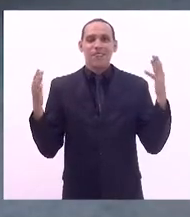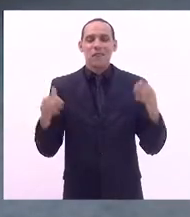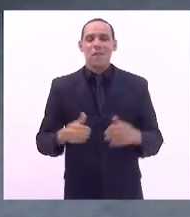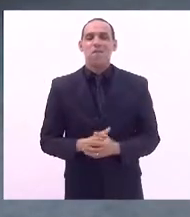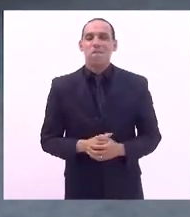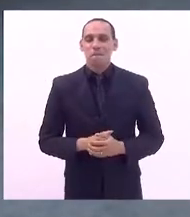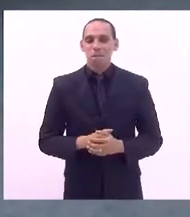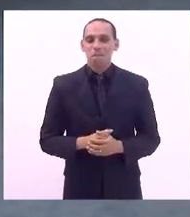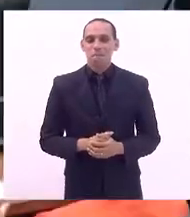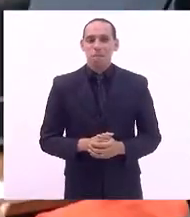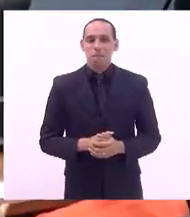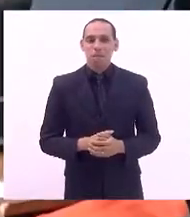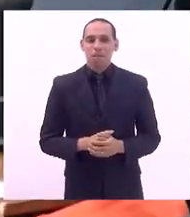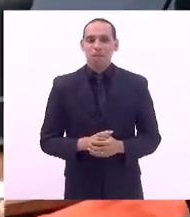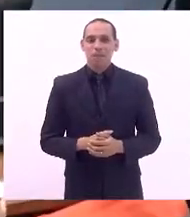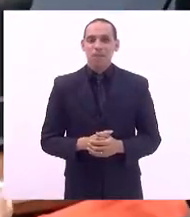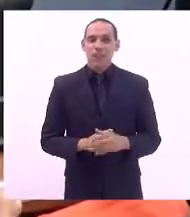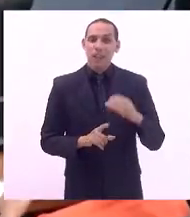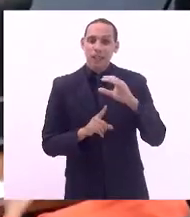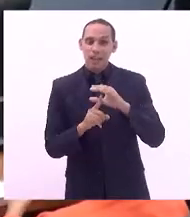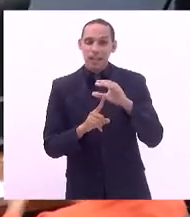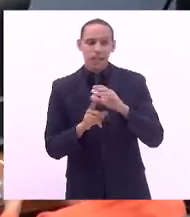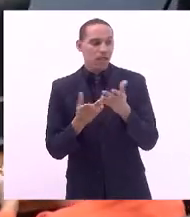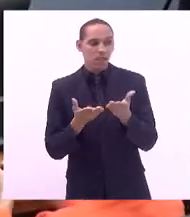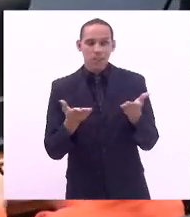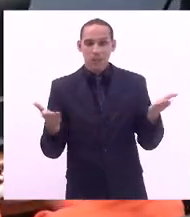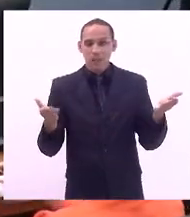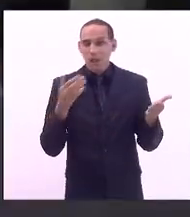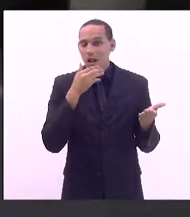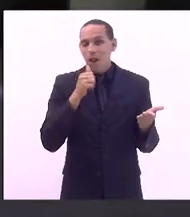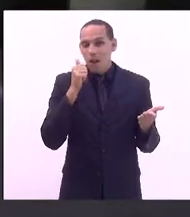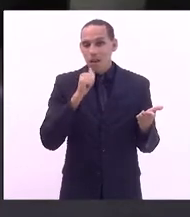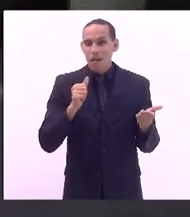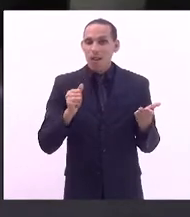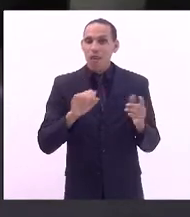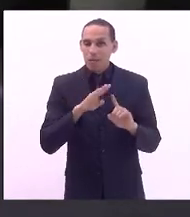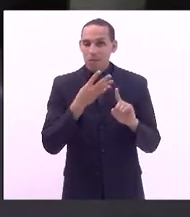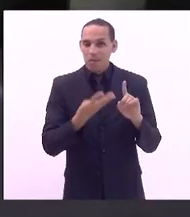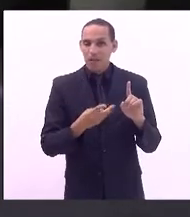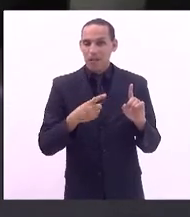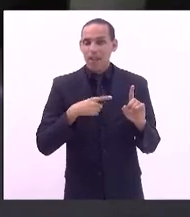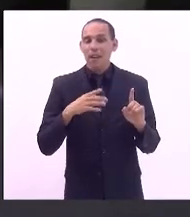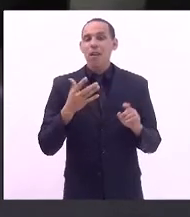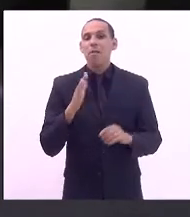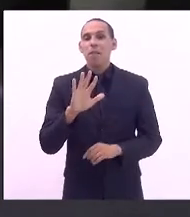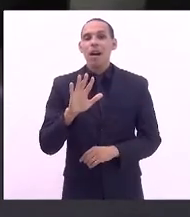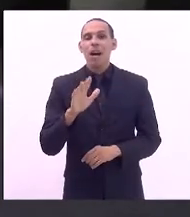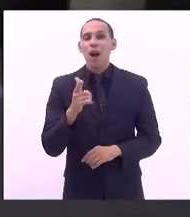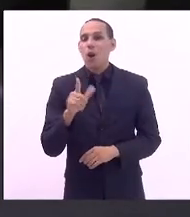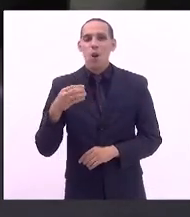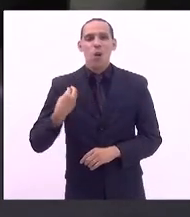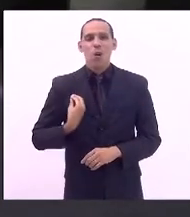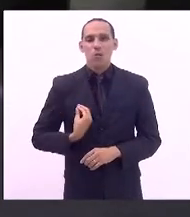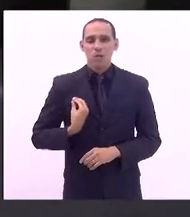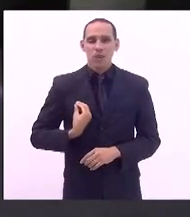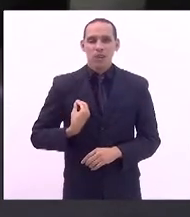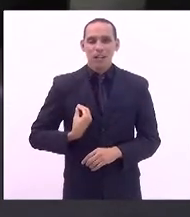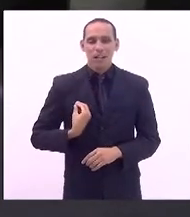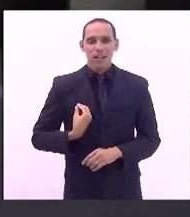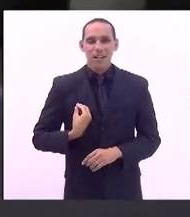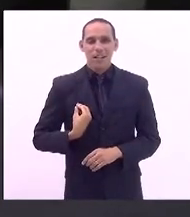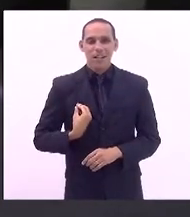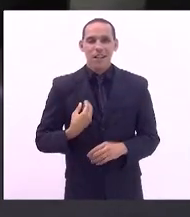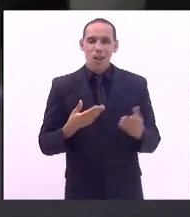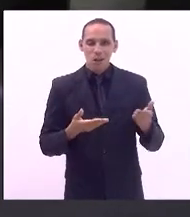e além dos capelães e capelães que serão homenageados a gente tem alguns convidados aqui num tô com o nome de todos aí